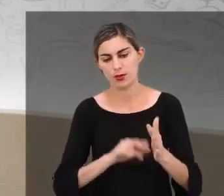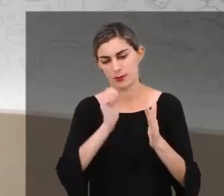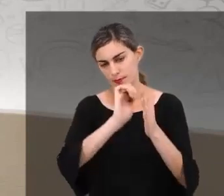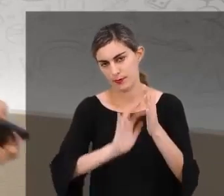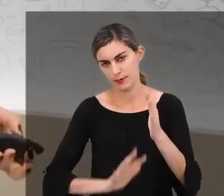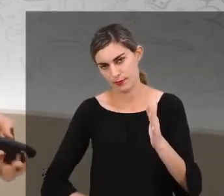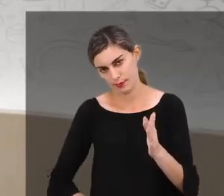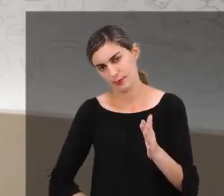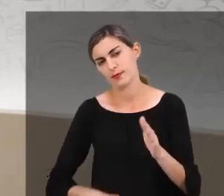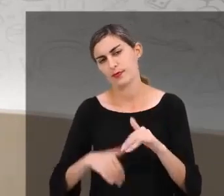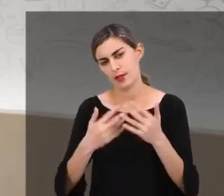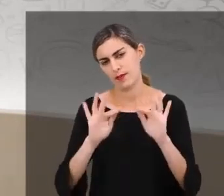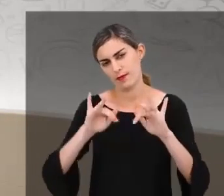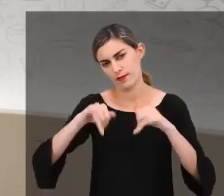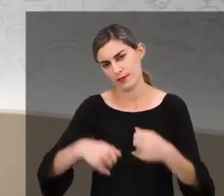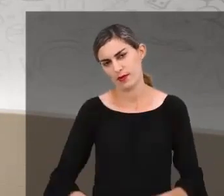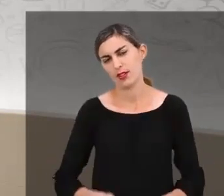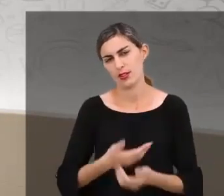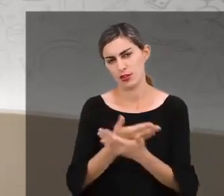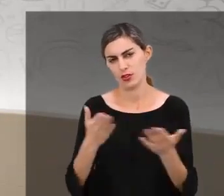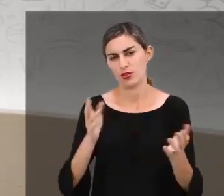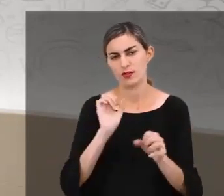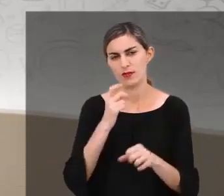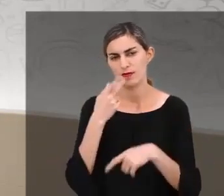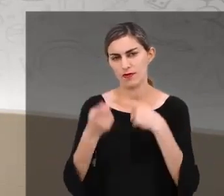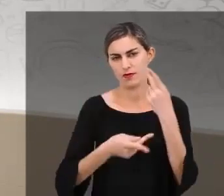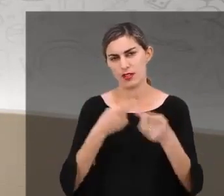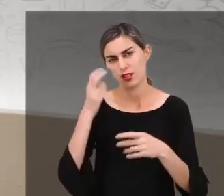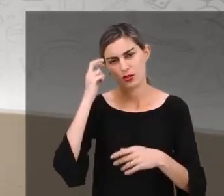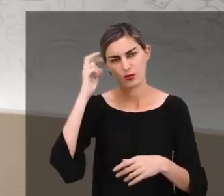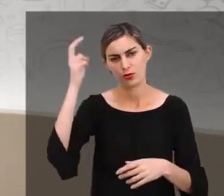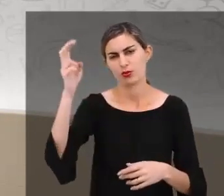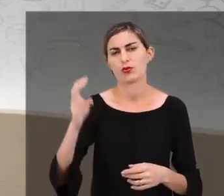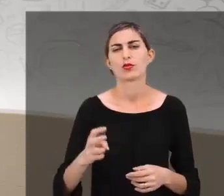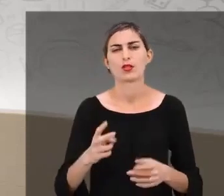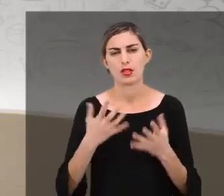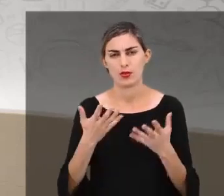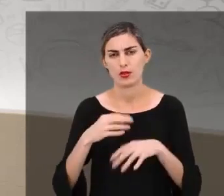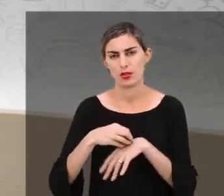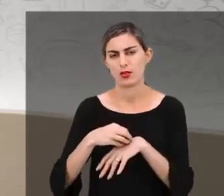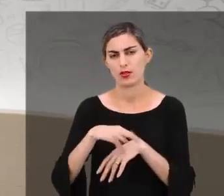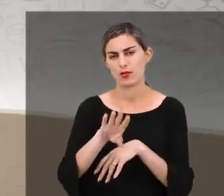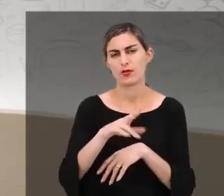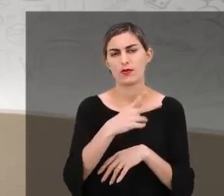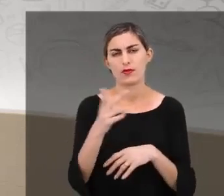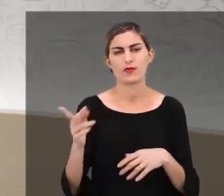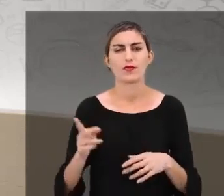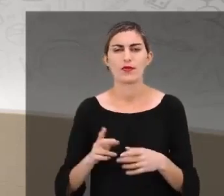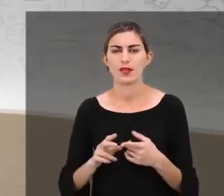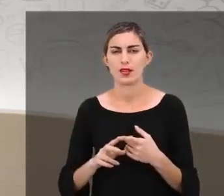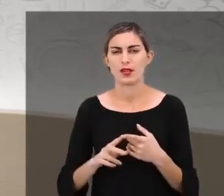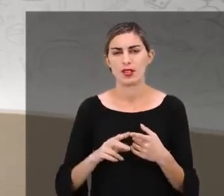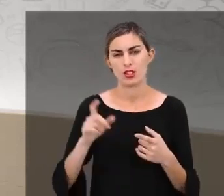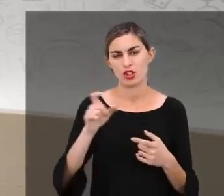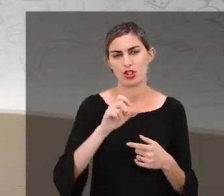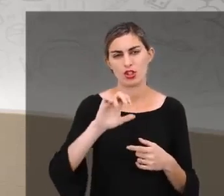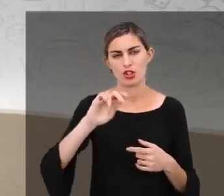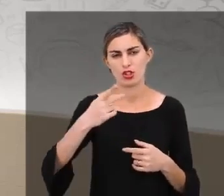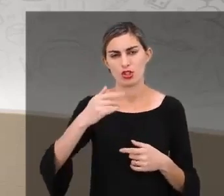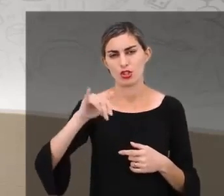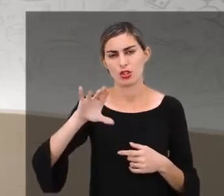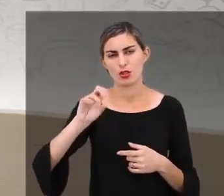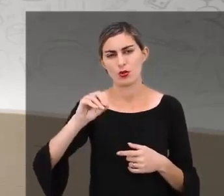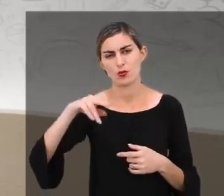atividades e, para finalizar, já que estamos falando de cultura, eu quero deixar com vocês Chico Buarque de Holanda